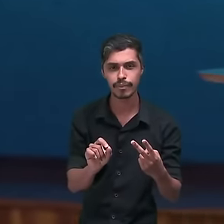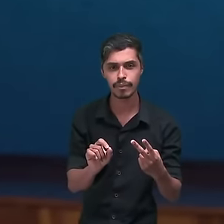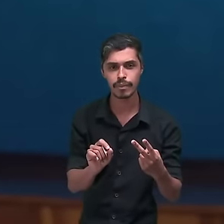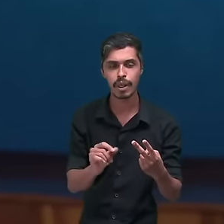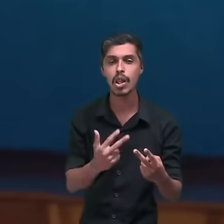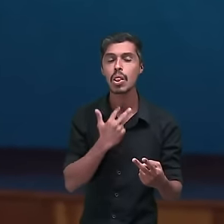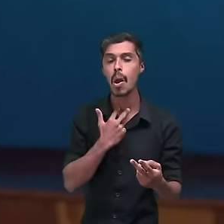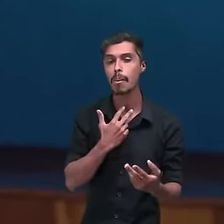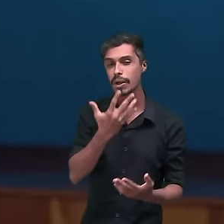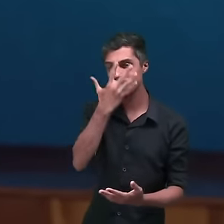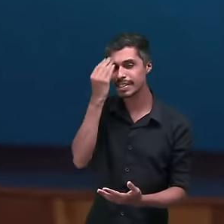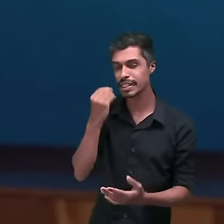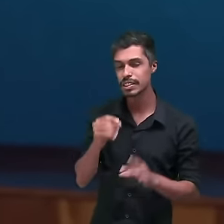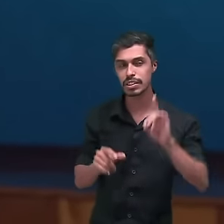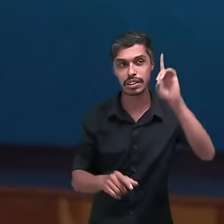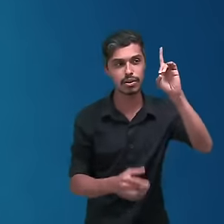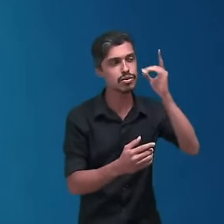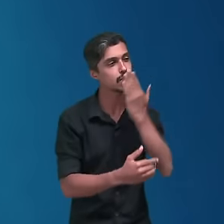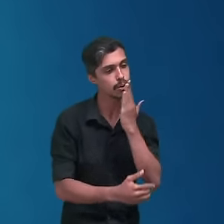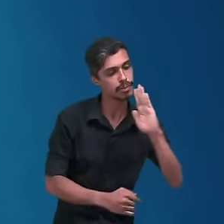que você tem uma palavra.